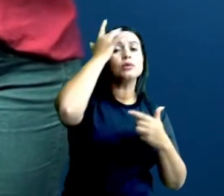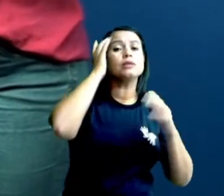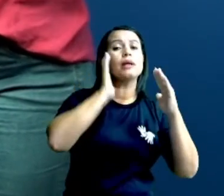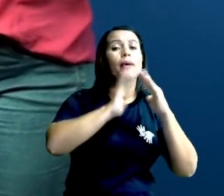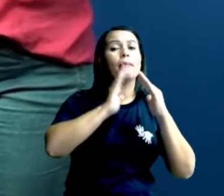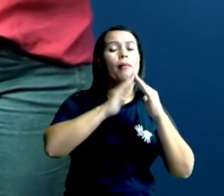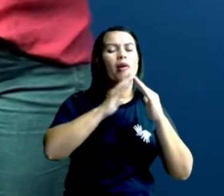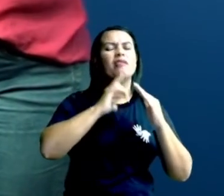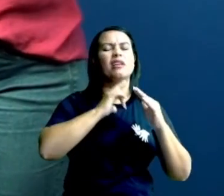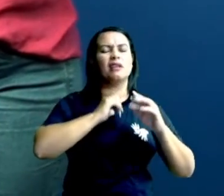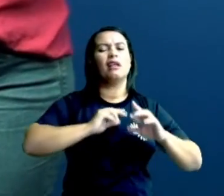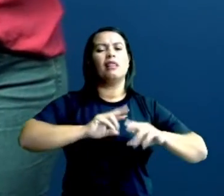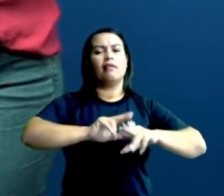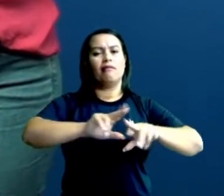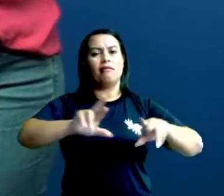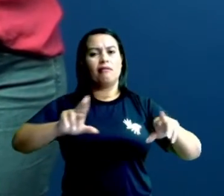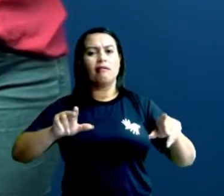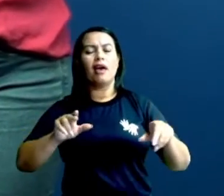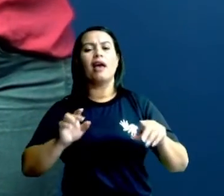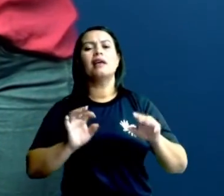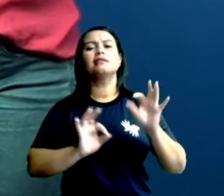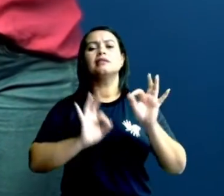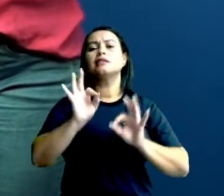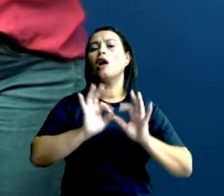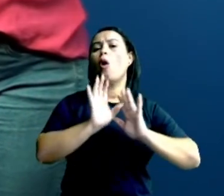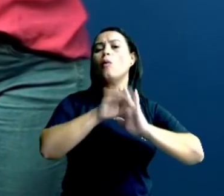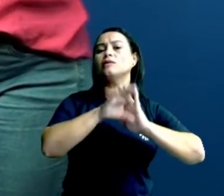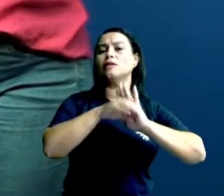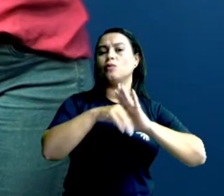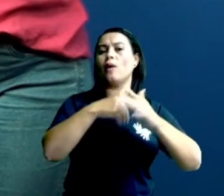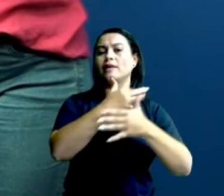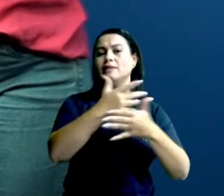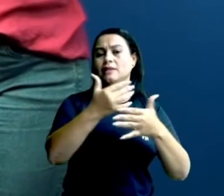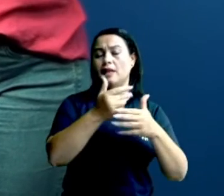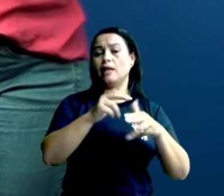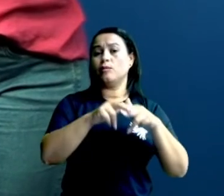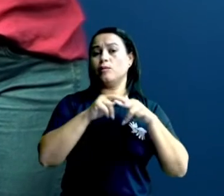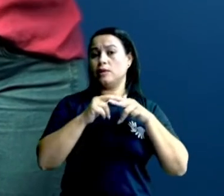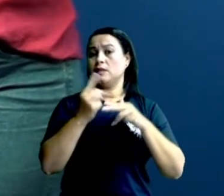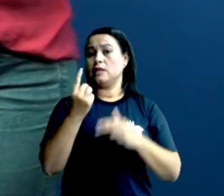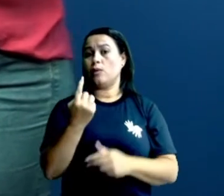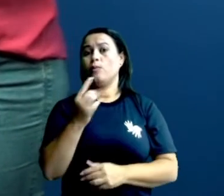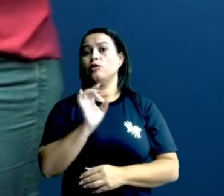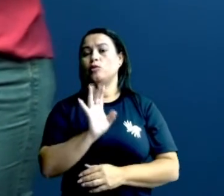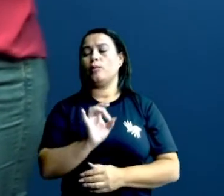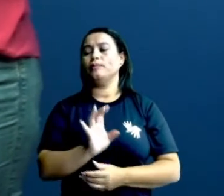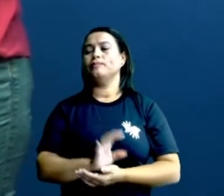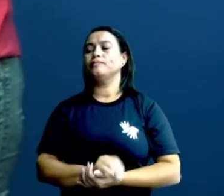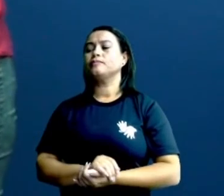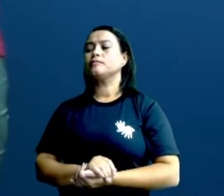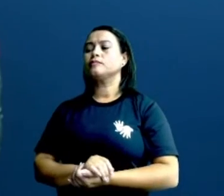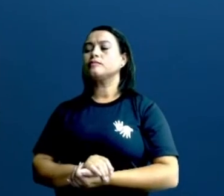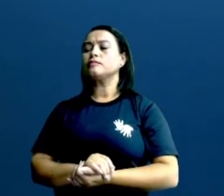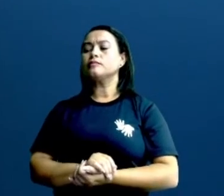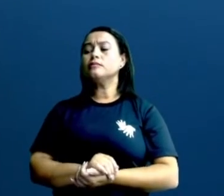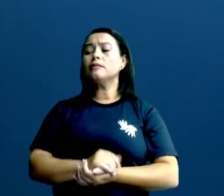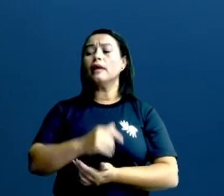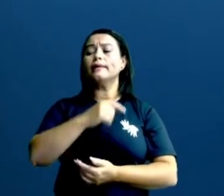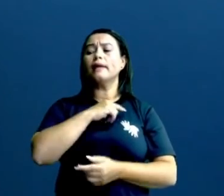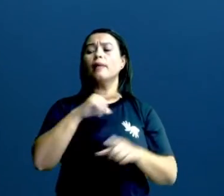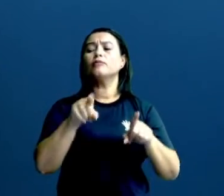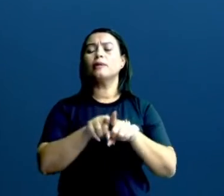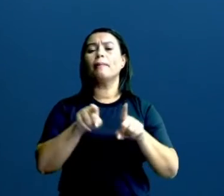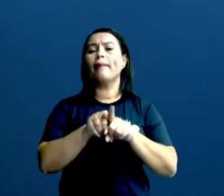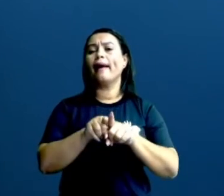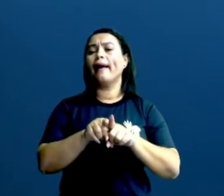certo? Então, vão ter várias formas da gente conceituar a cidade. Por isso que essa é uma das. Aí a gente tem